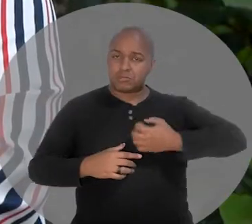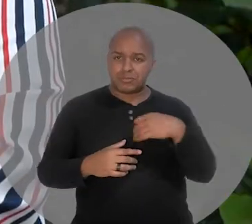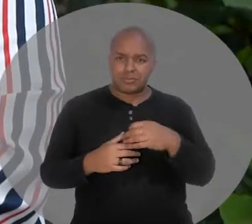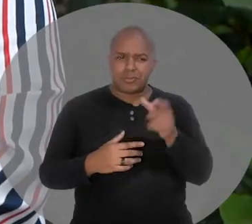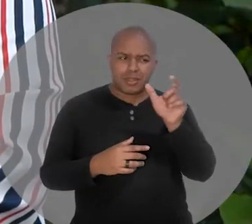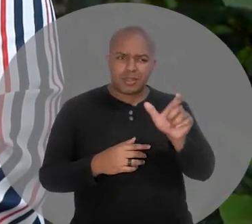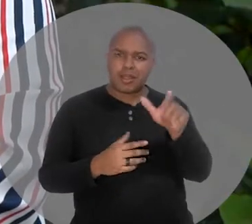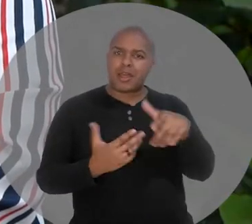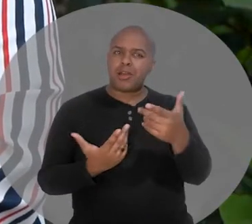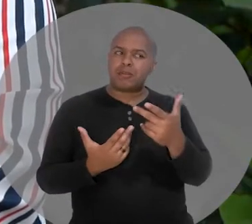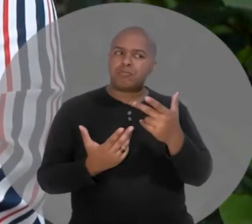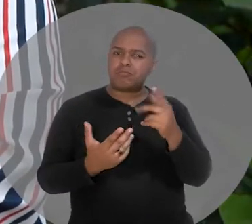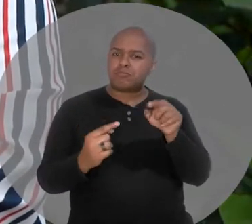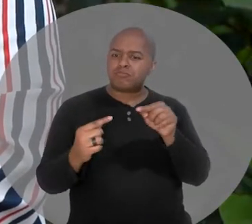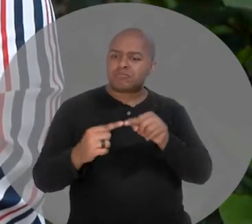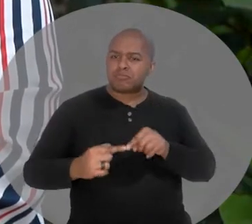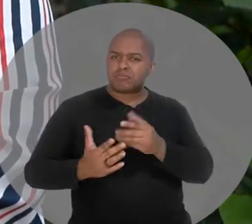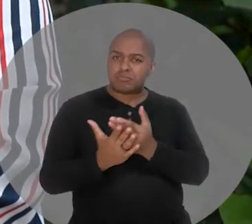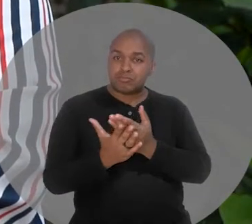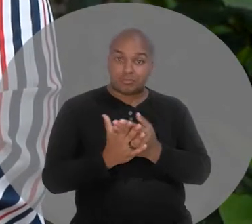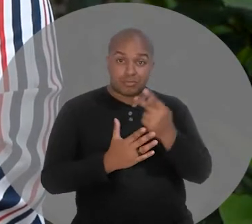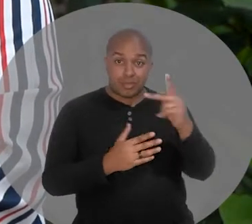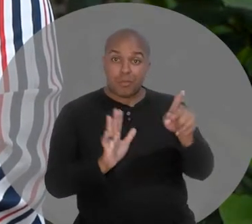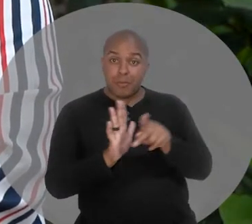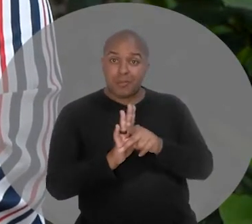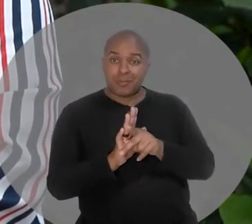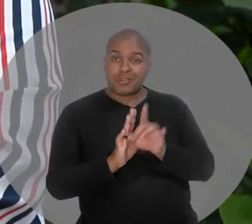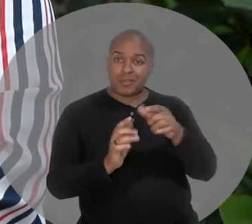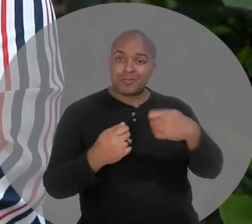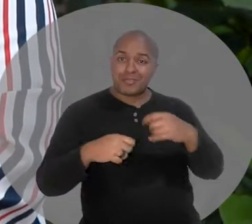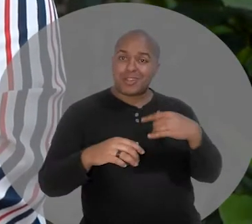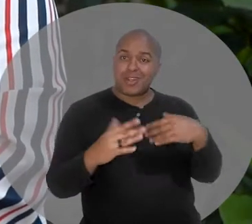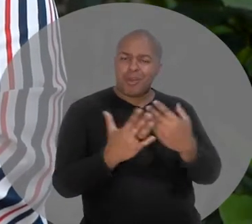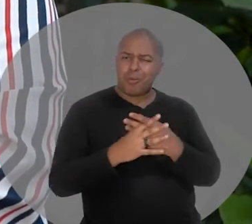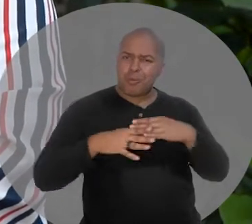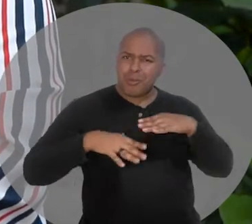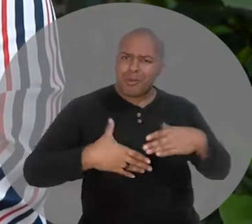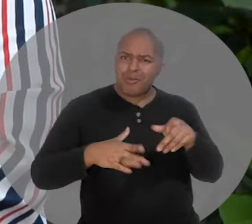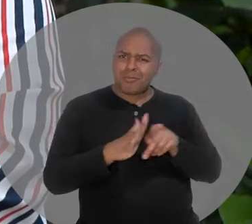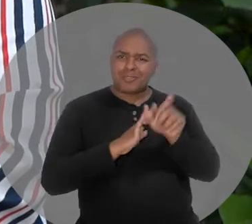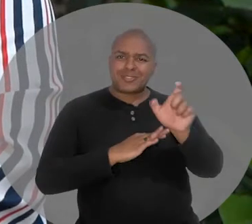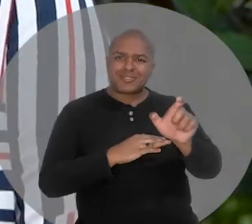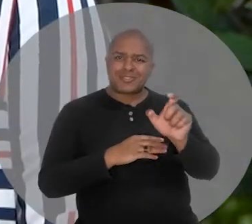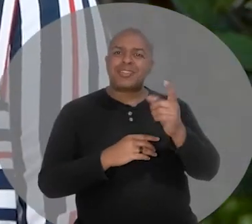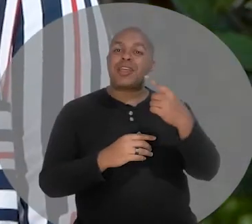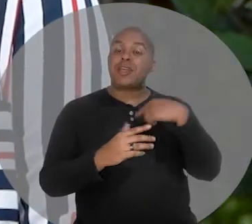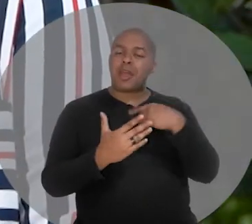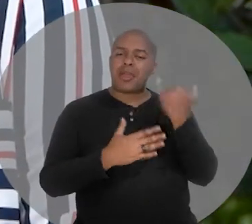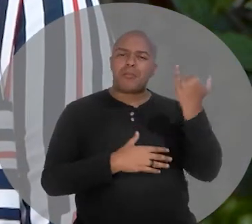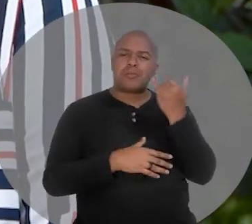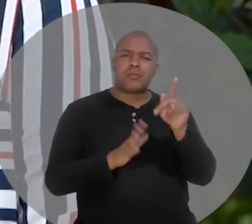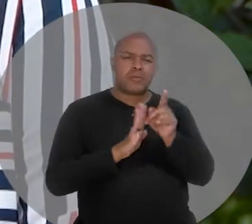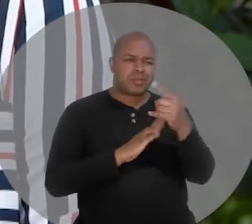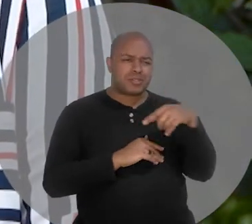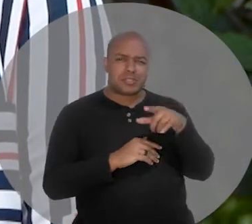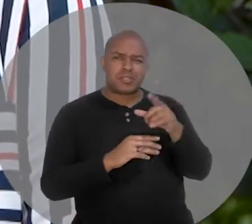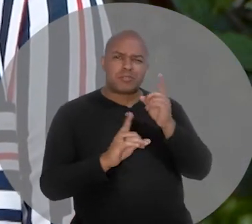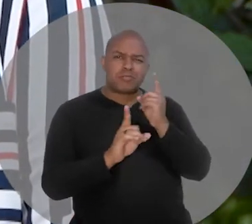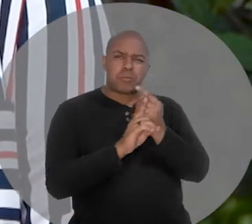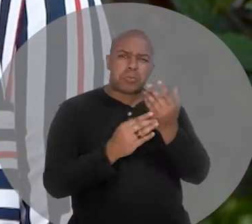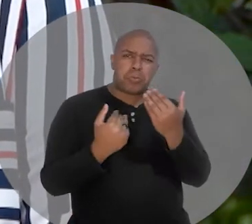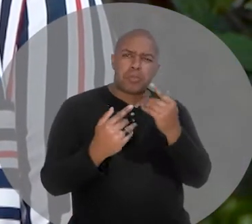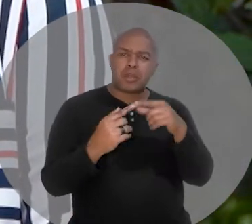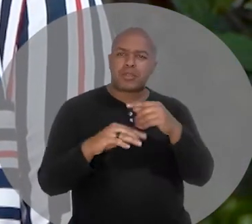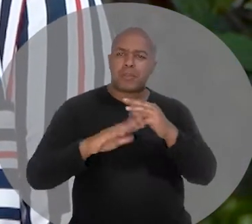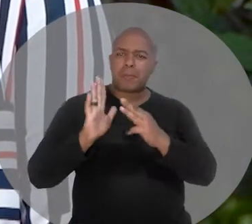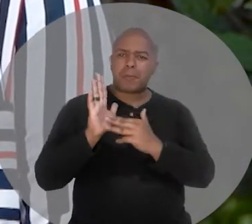mesma. Ela era o objeto de estudo dela mesma e precisa muita coragem para isso. E é muito importante a gente